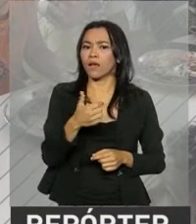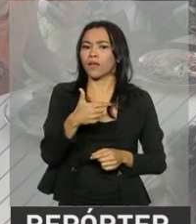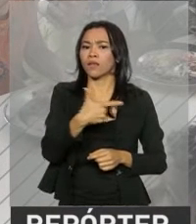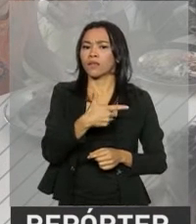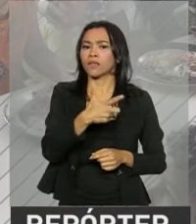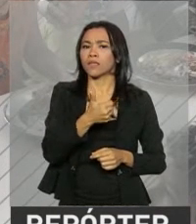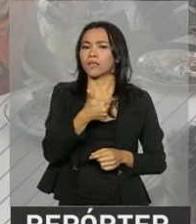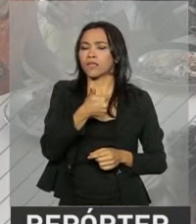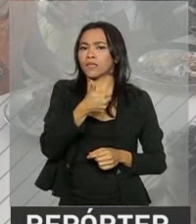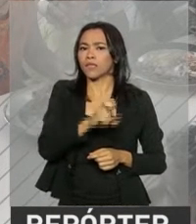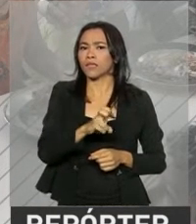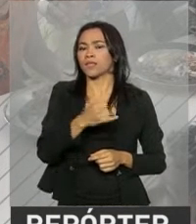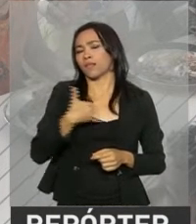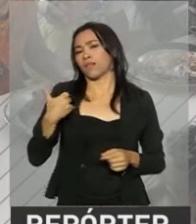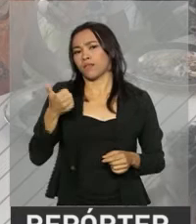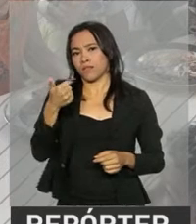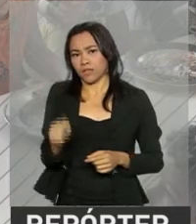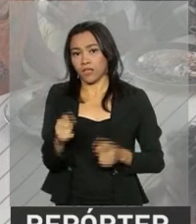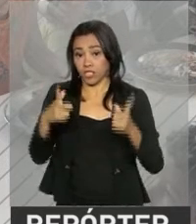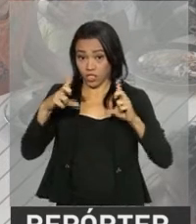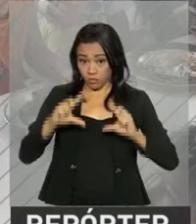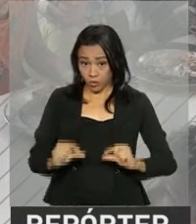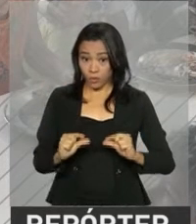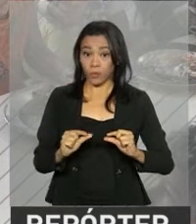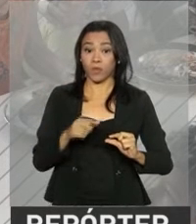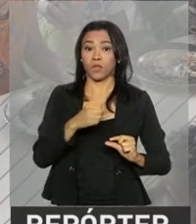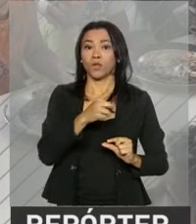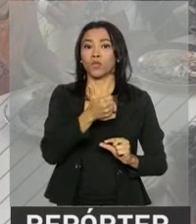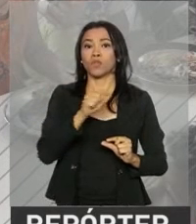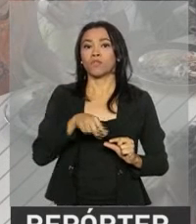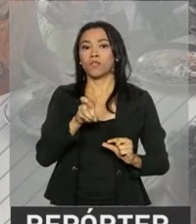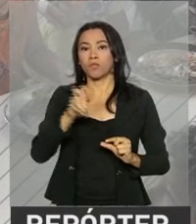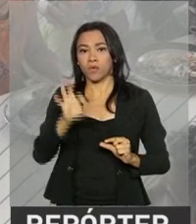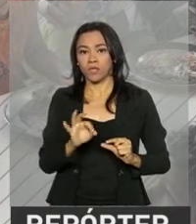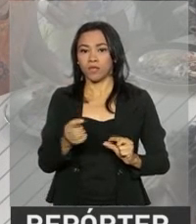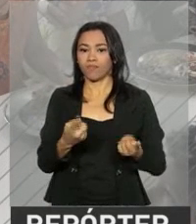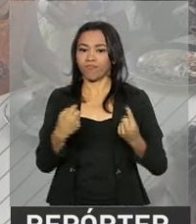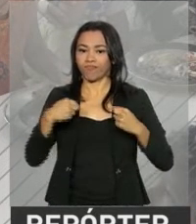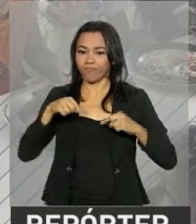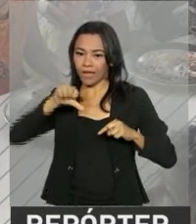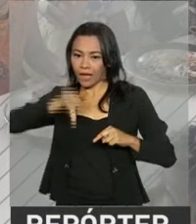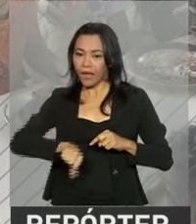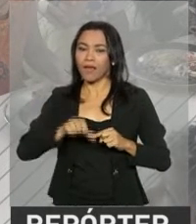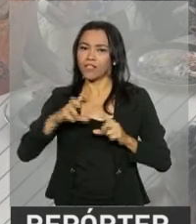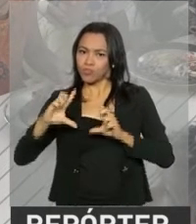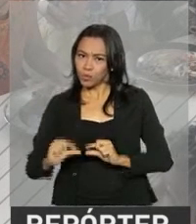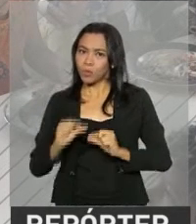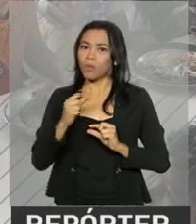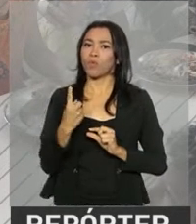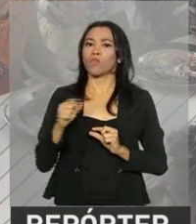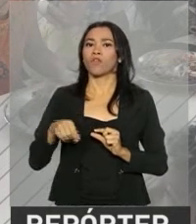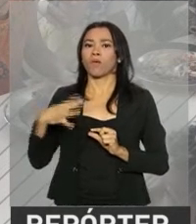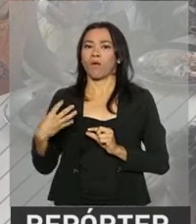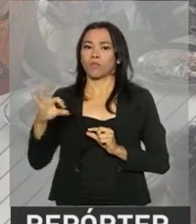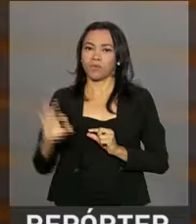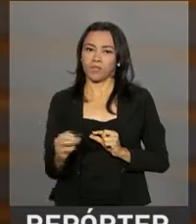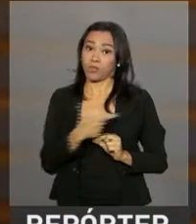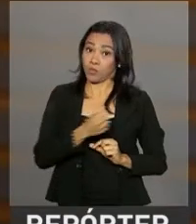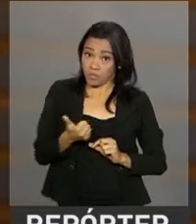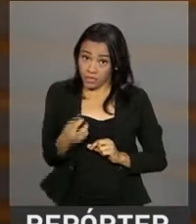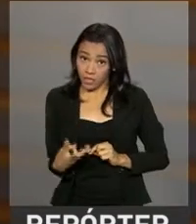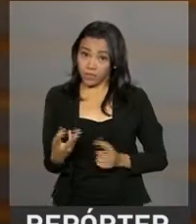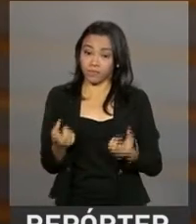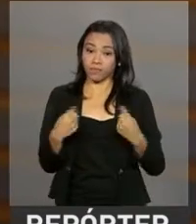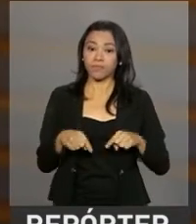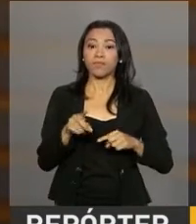15 e 17 anos que caiu de 12 e meio por cento em 1990 é um, 4 por cento em 2013